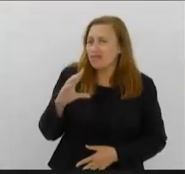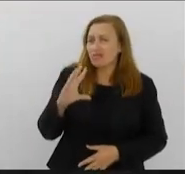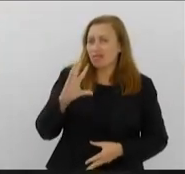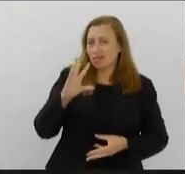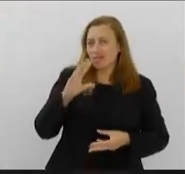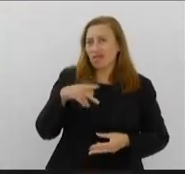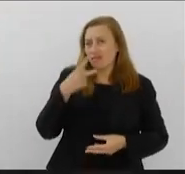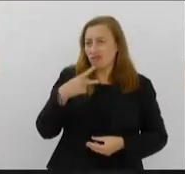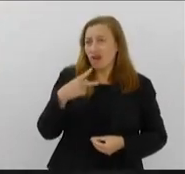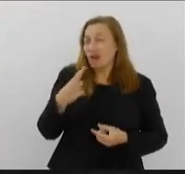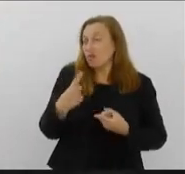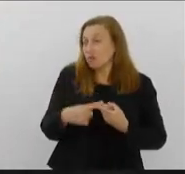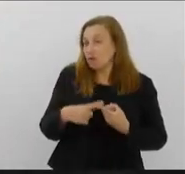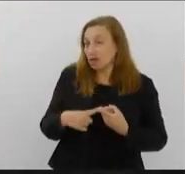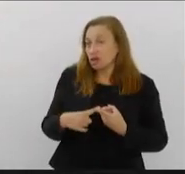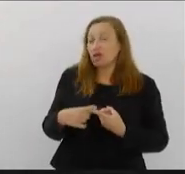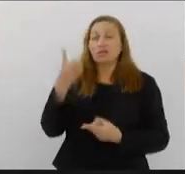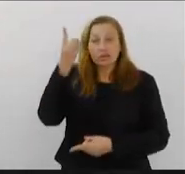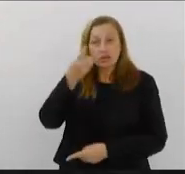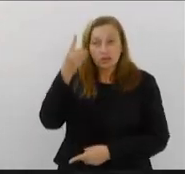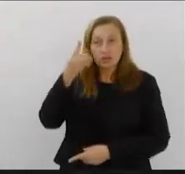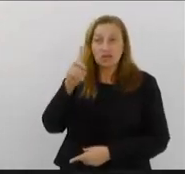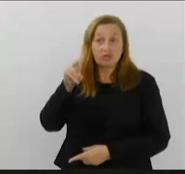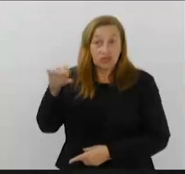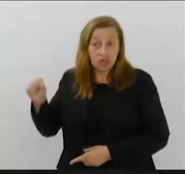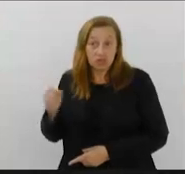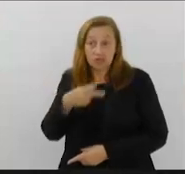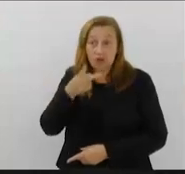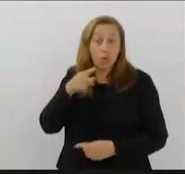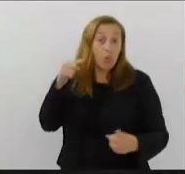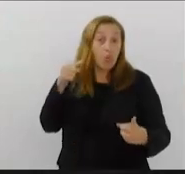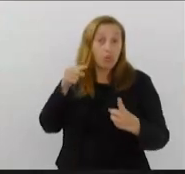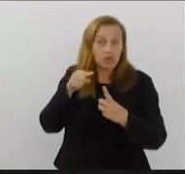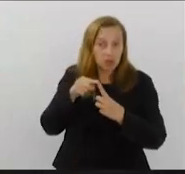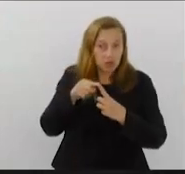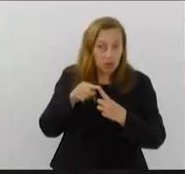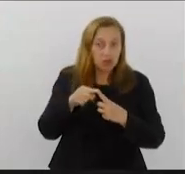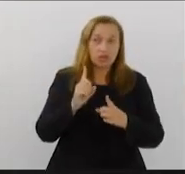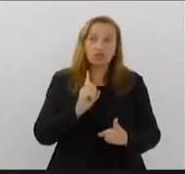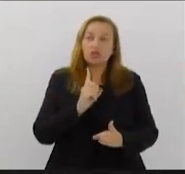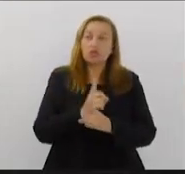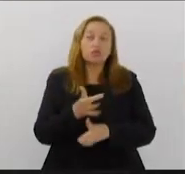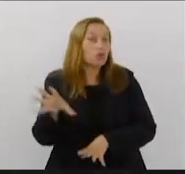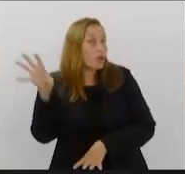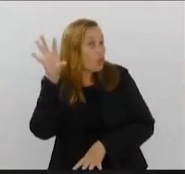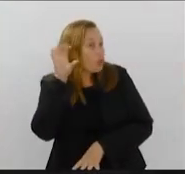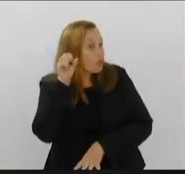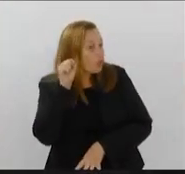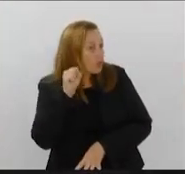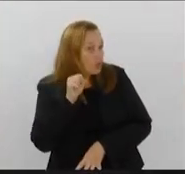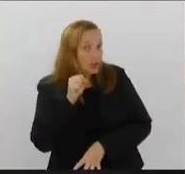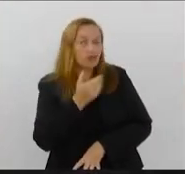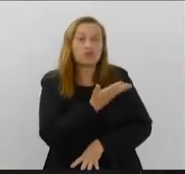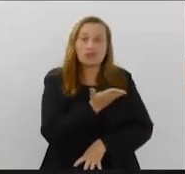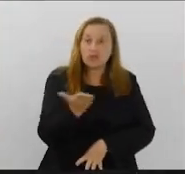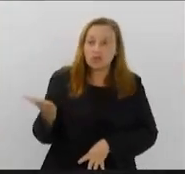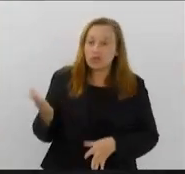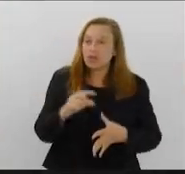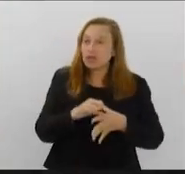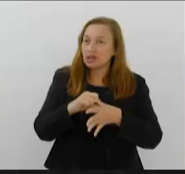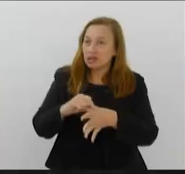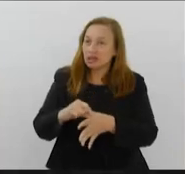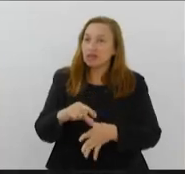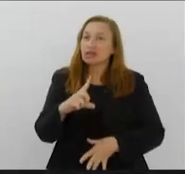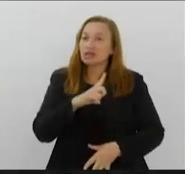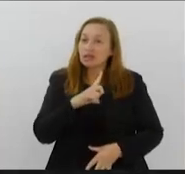porque, como bem colocou o deputado Vinícius Cozzolino, o objetivo desse encontro é ouvir essas lideranças que têm as